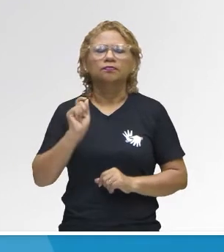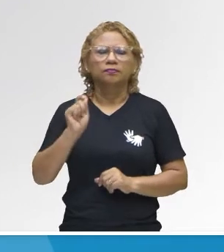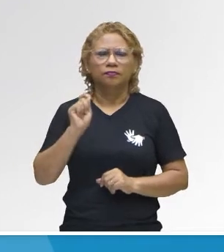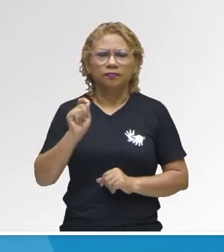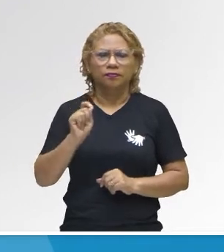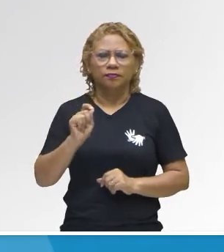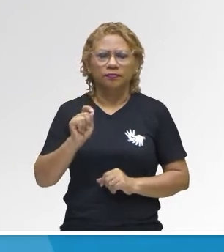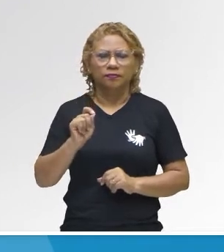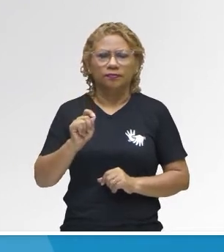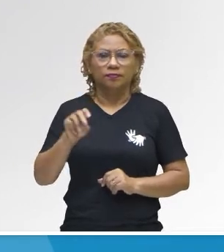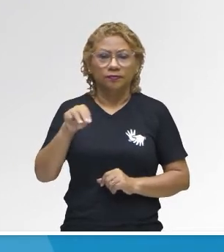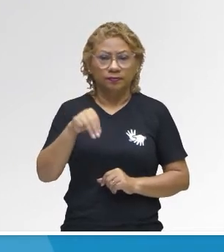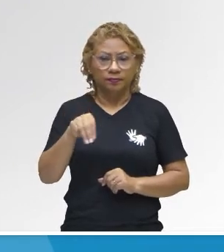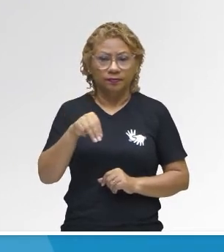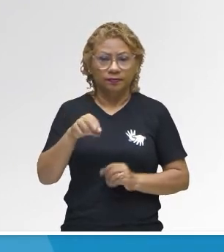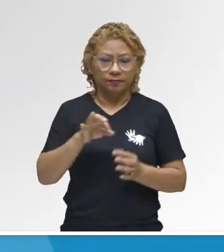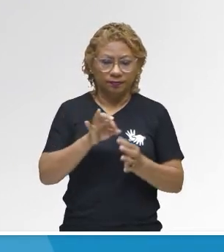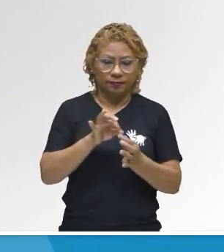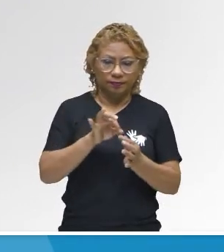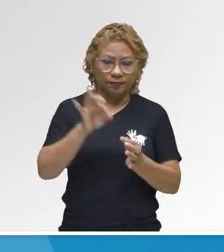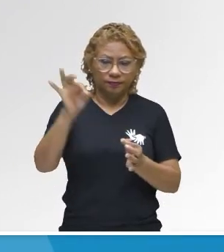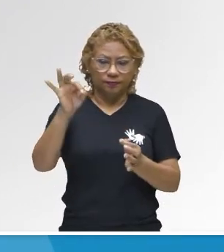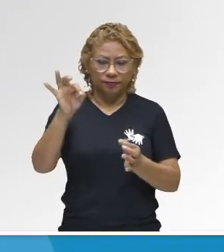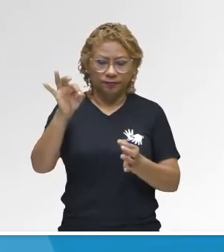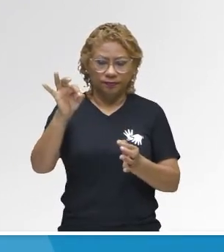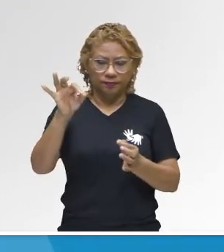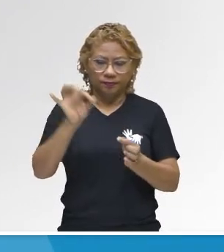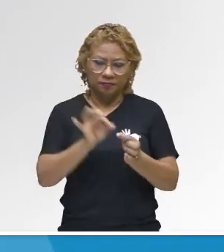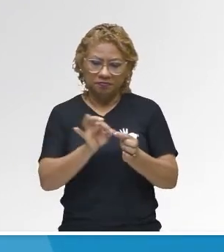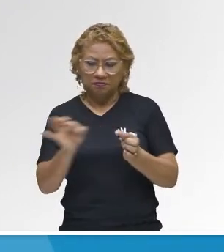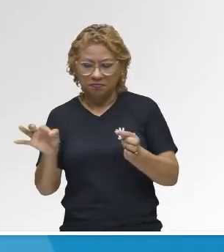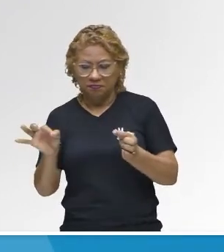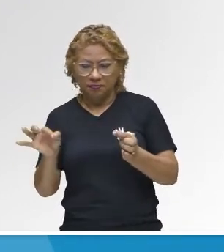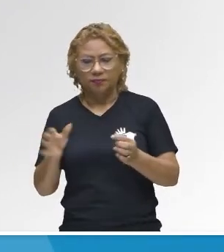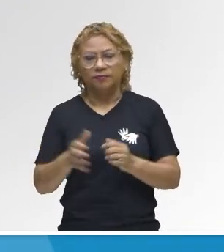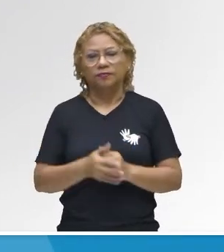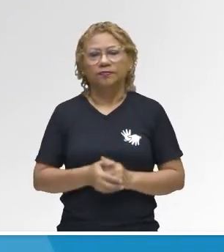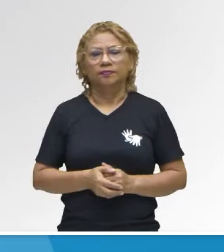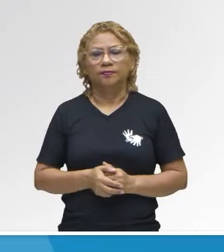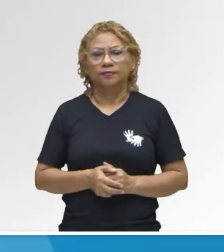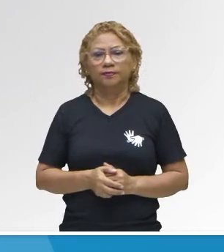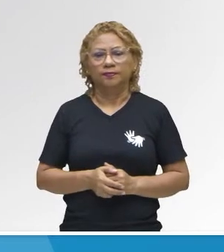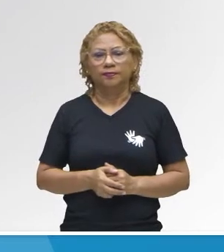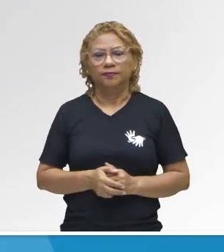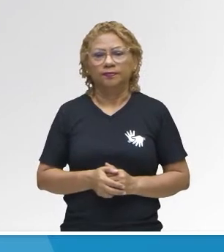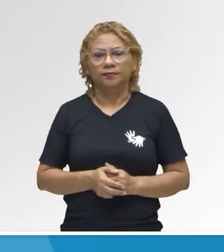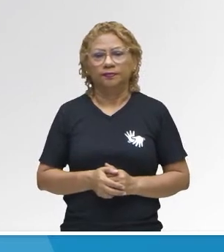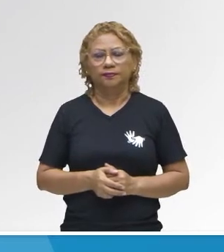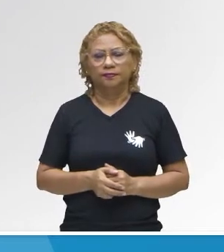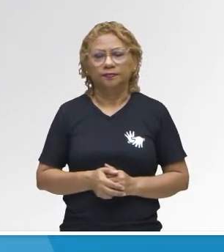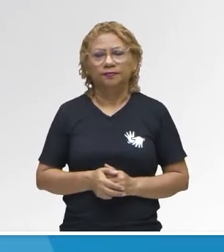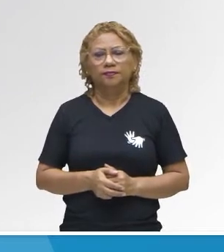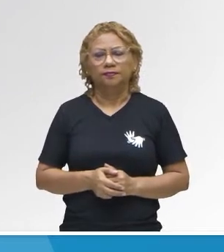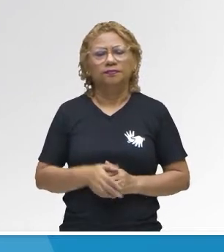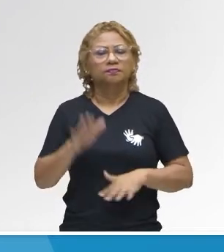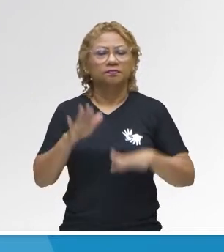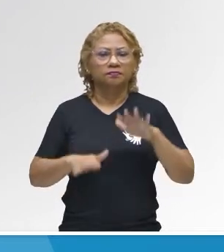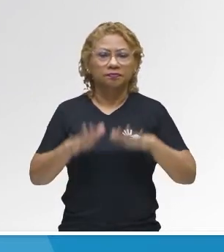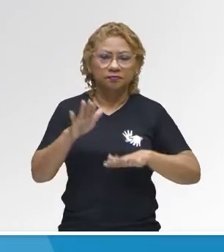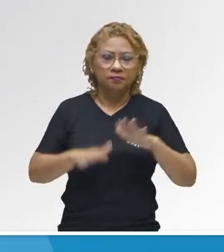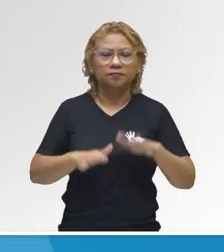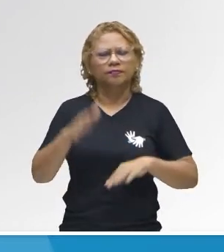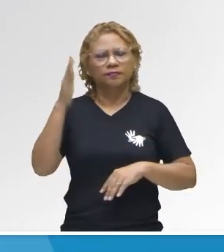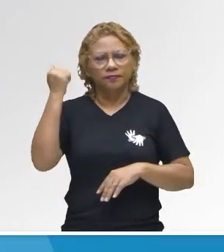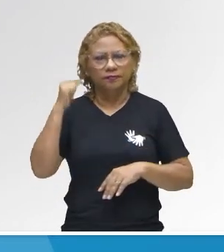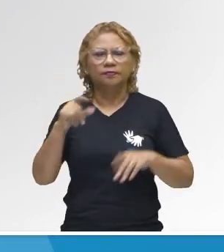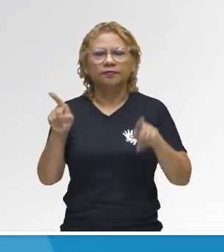vai do centro da circunferência até qualquer uma de suas extremidades. A gente sabe